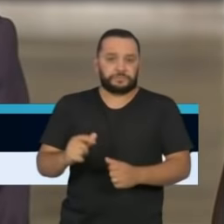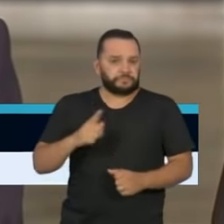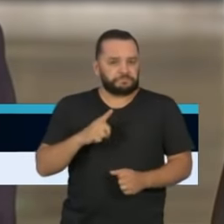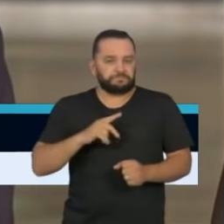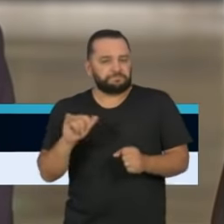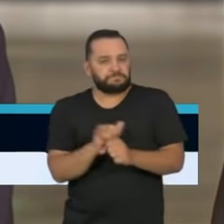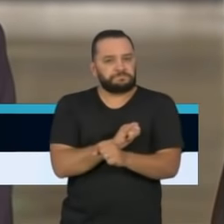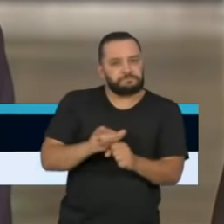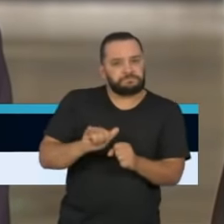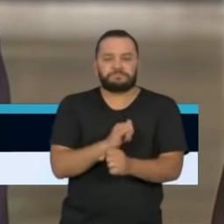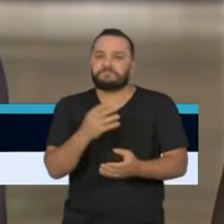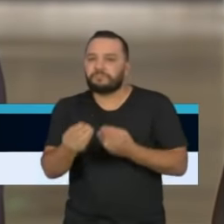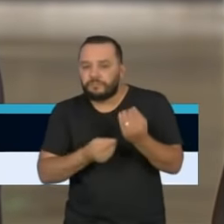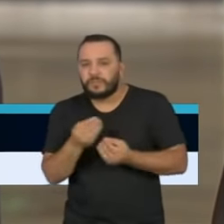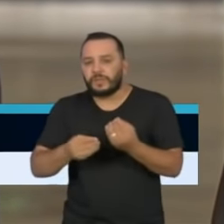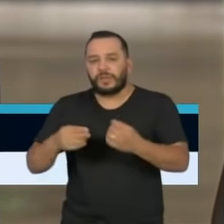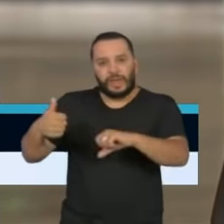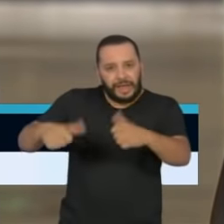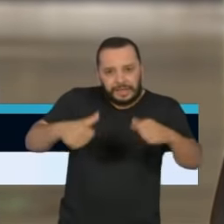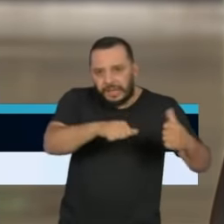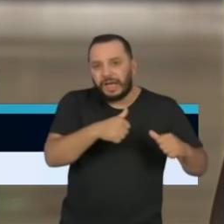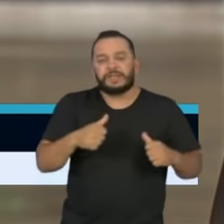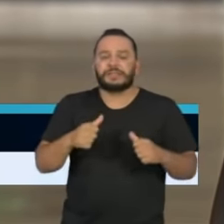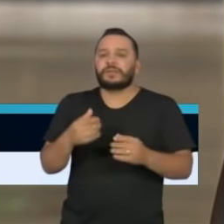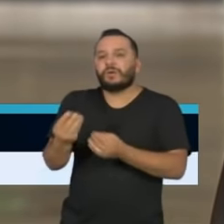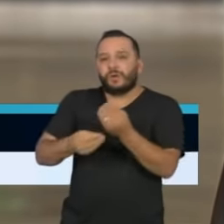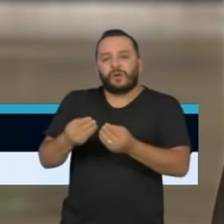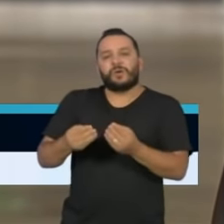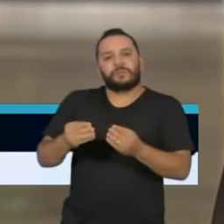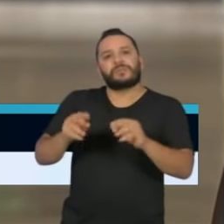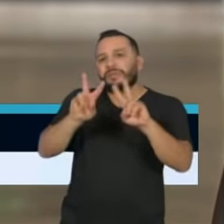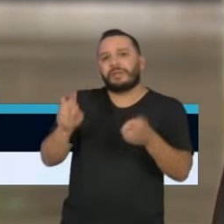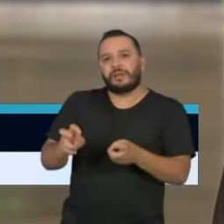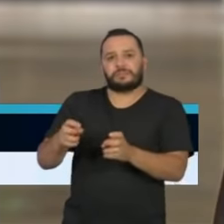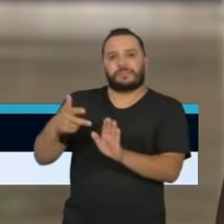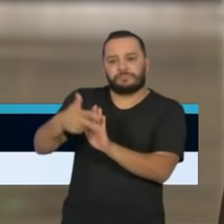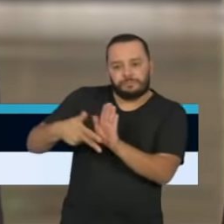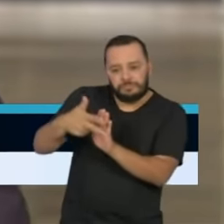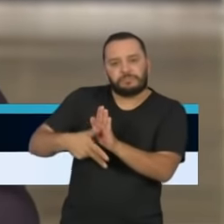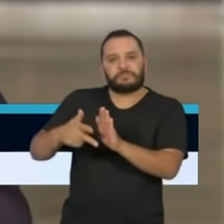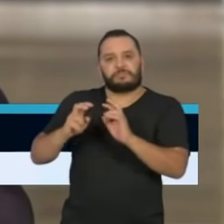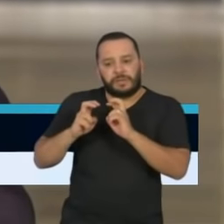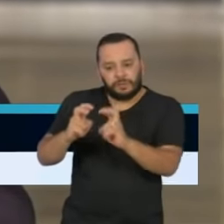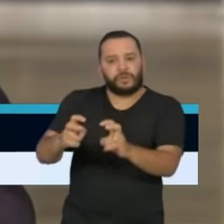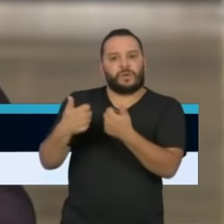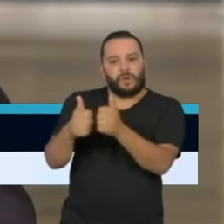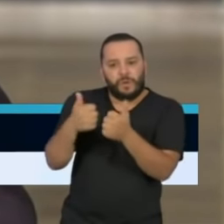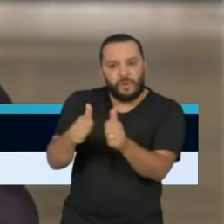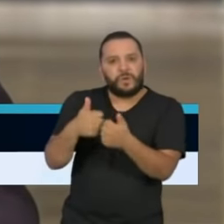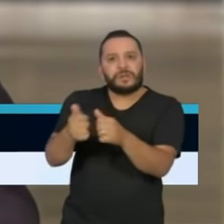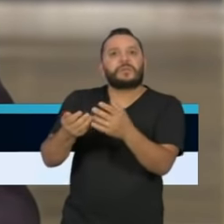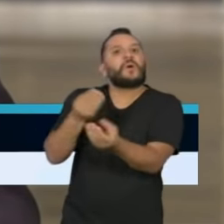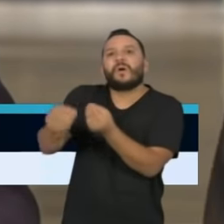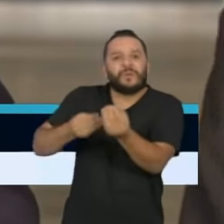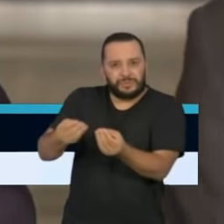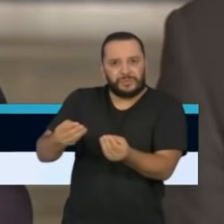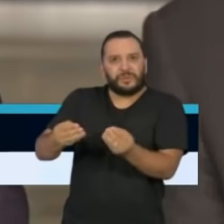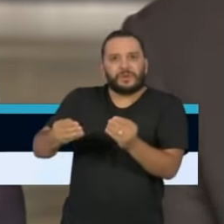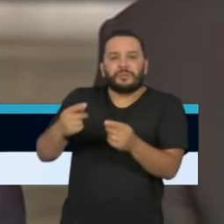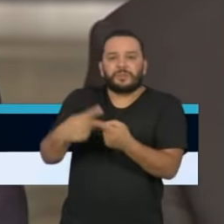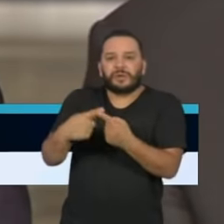em estudo, em análise, alguma coisa sendo feita com relação ao transporte público, metrô e CPTM, assim como a prefeitura já anunciou? E uma outra